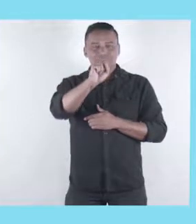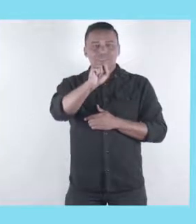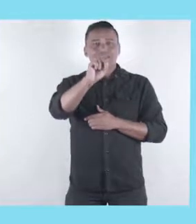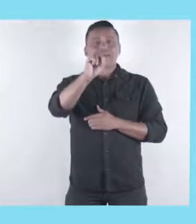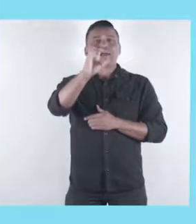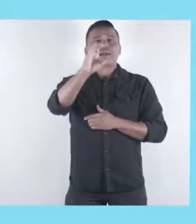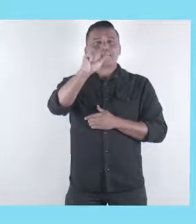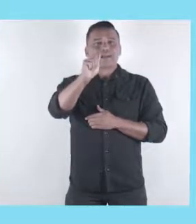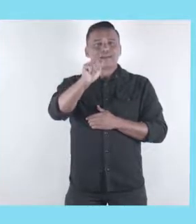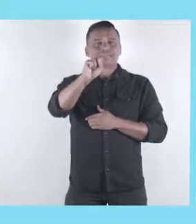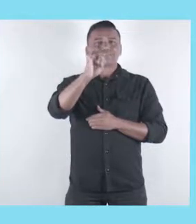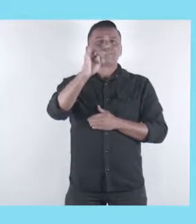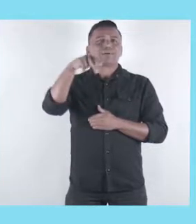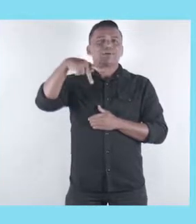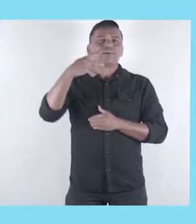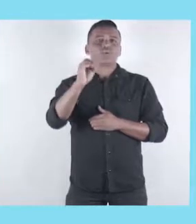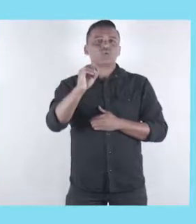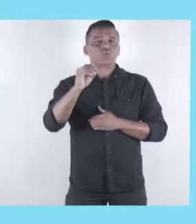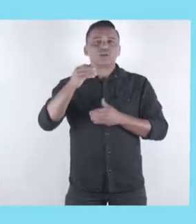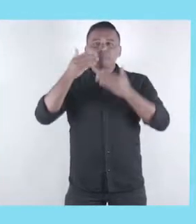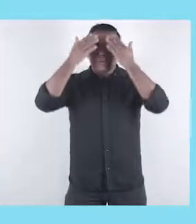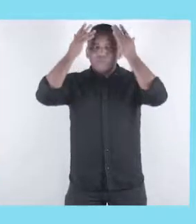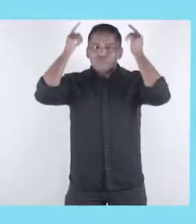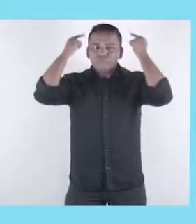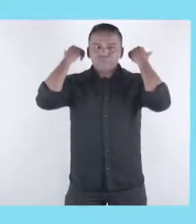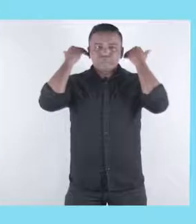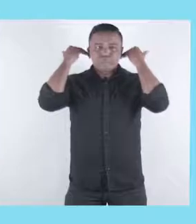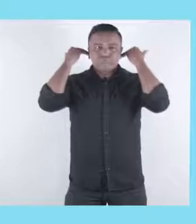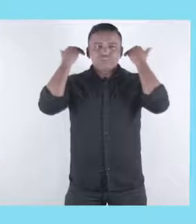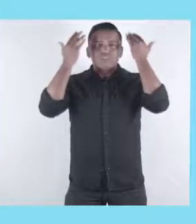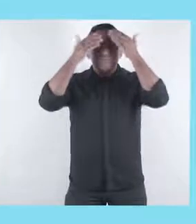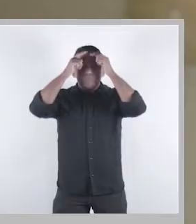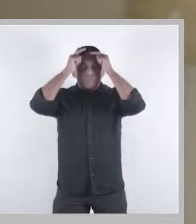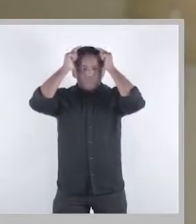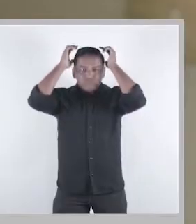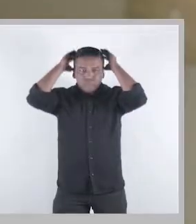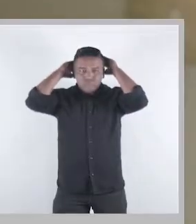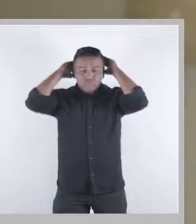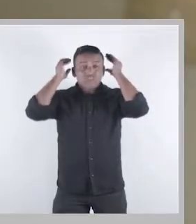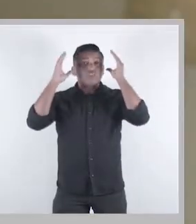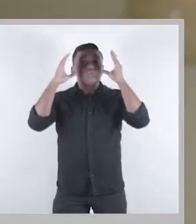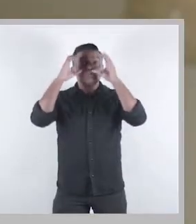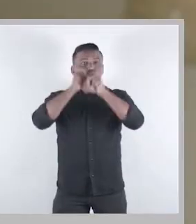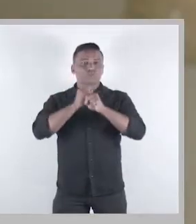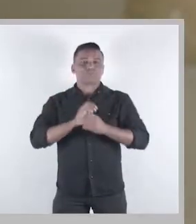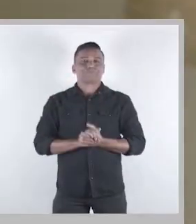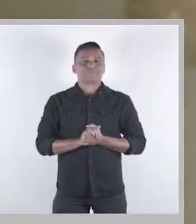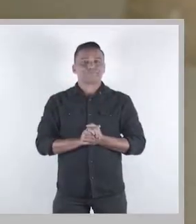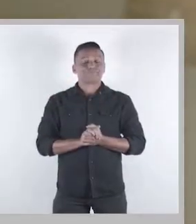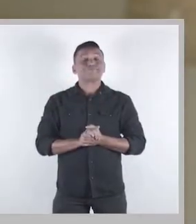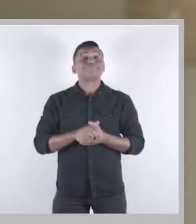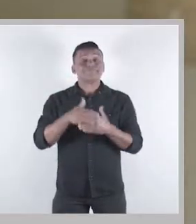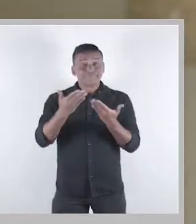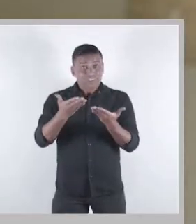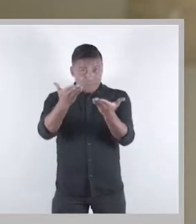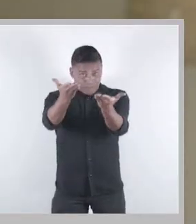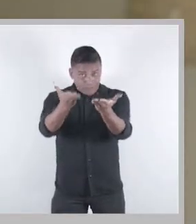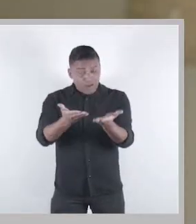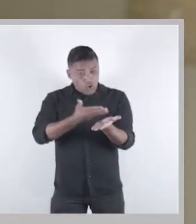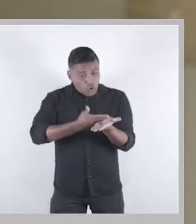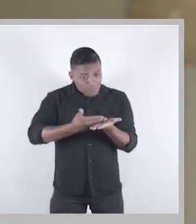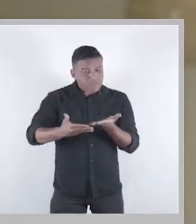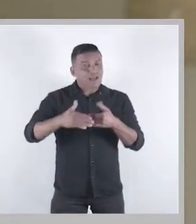escuro é isso abrisse eu gostaria de começar nossa conversa falando de um trabalho que você